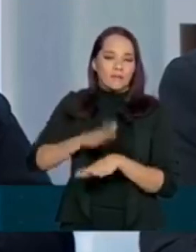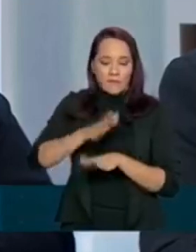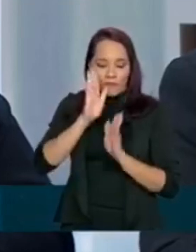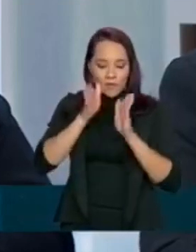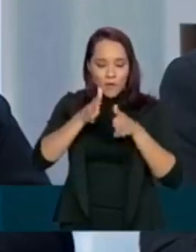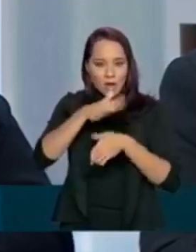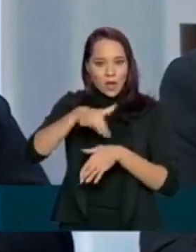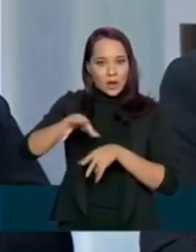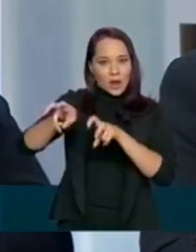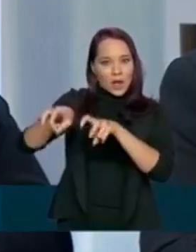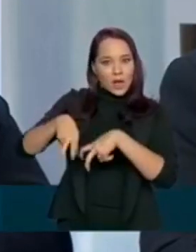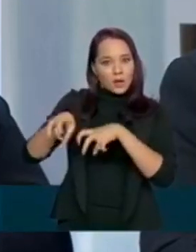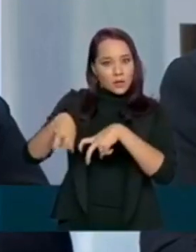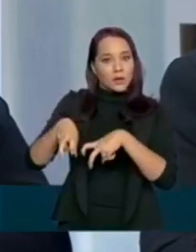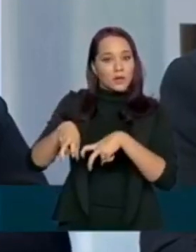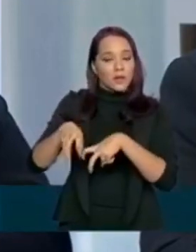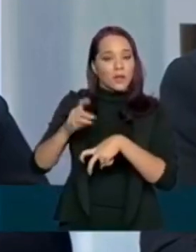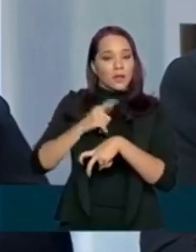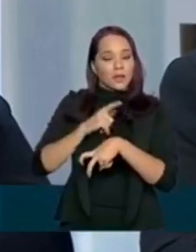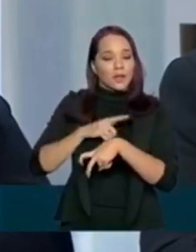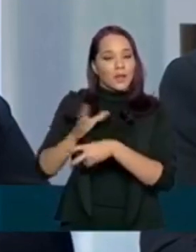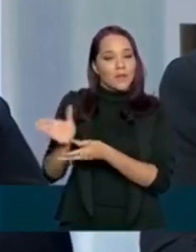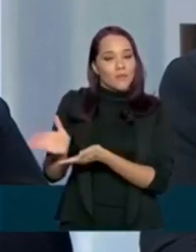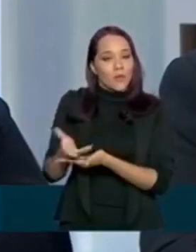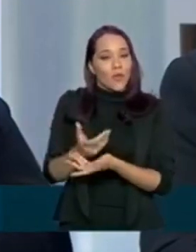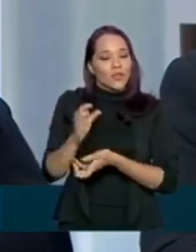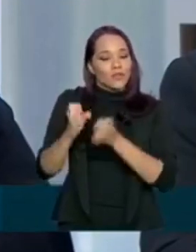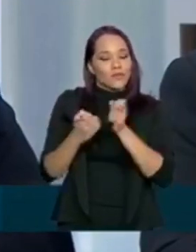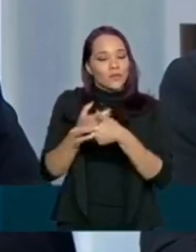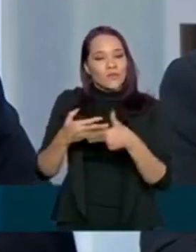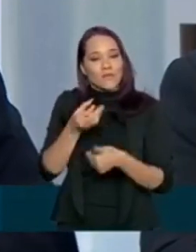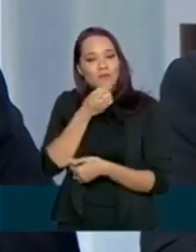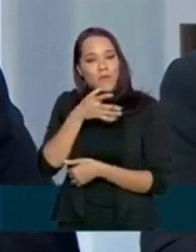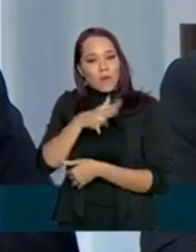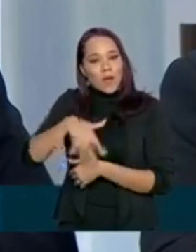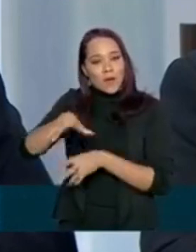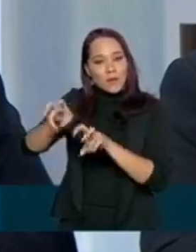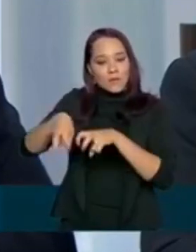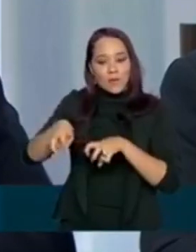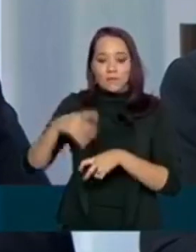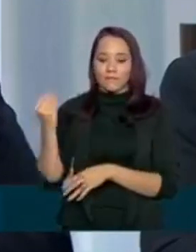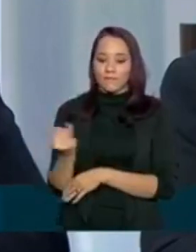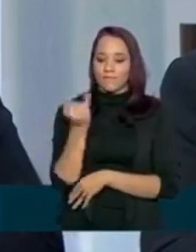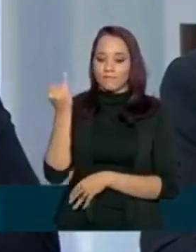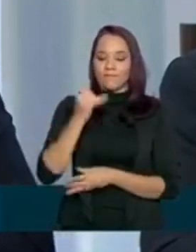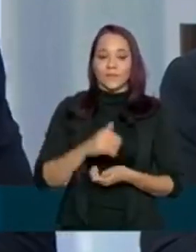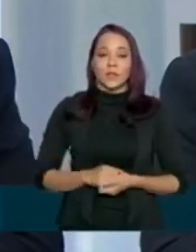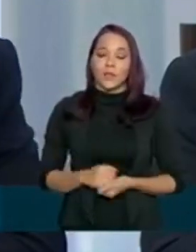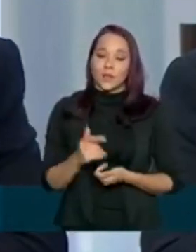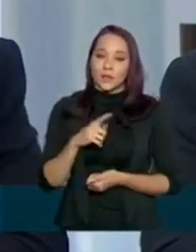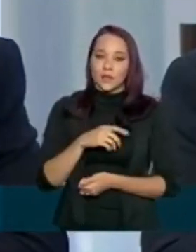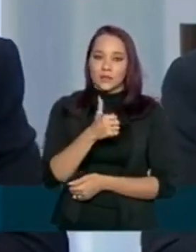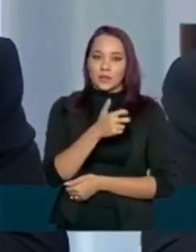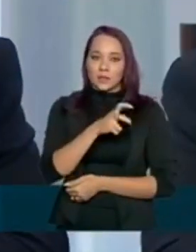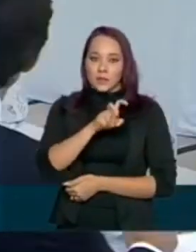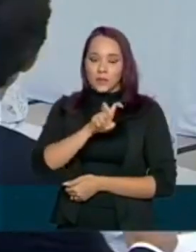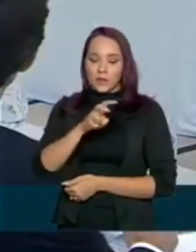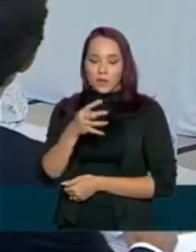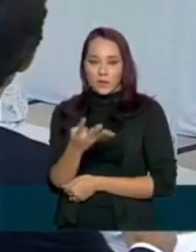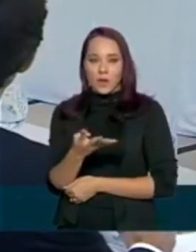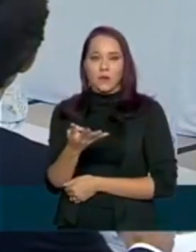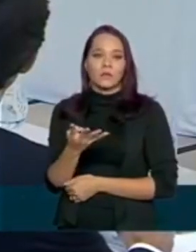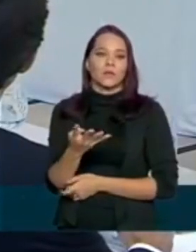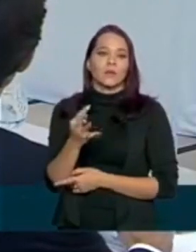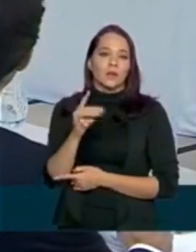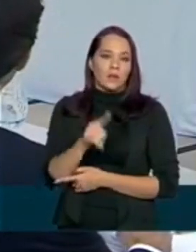neto trazer coletividade do campo que é também extremamente importante nós essa 154 ações além